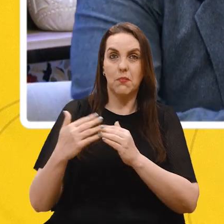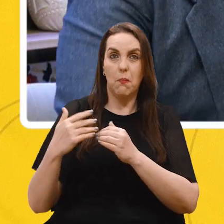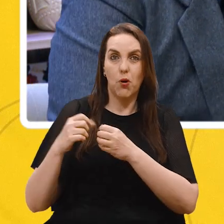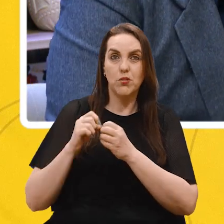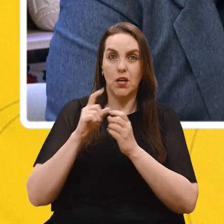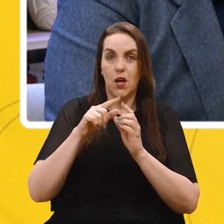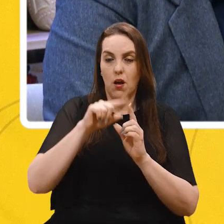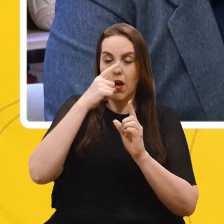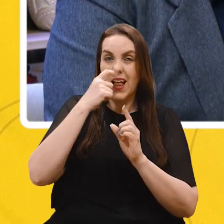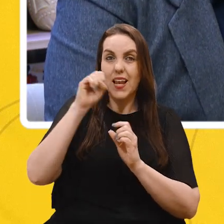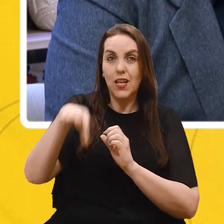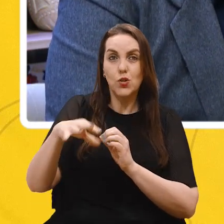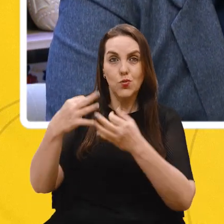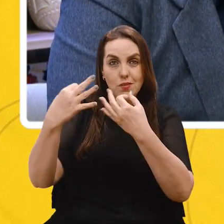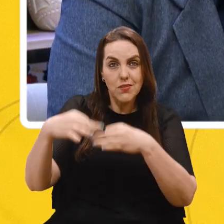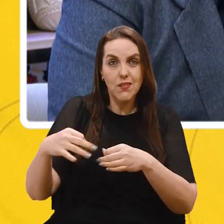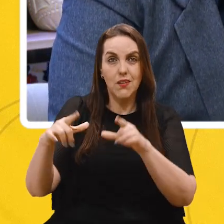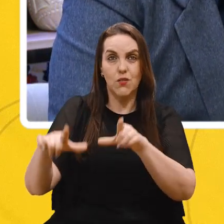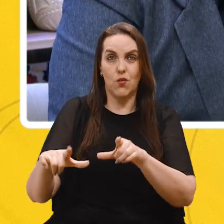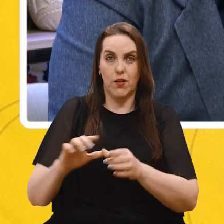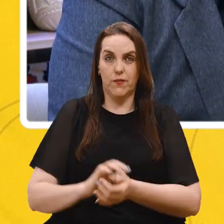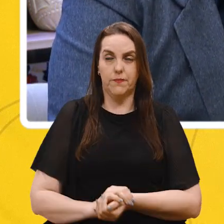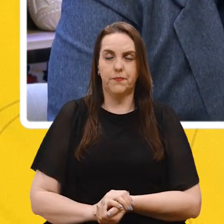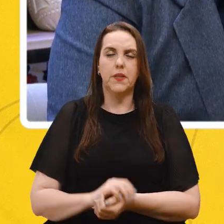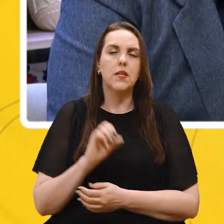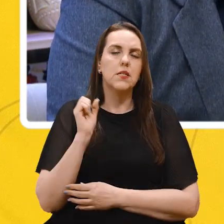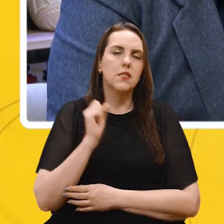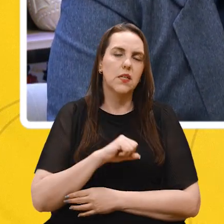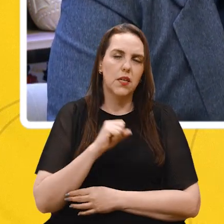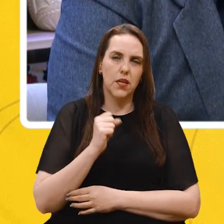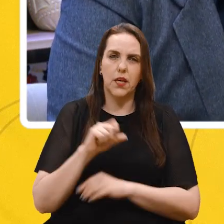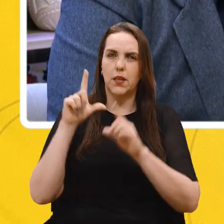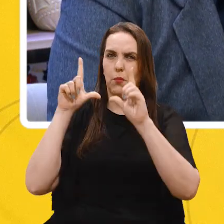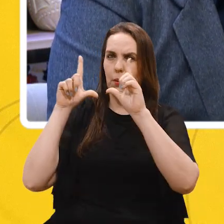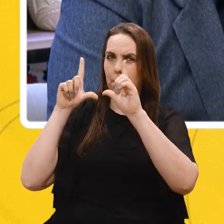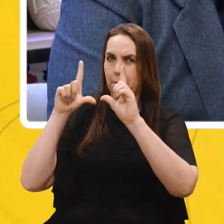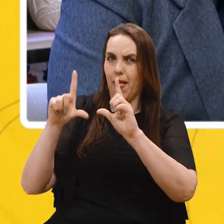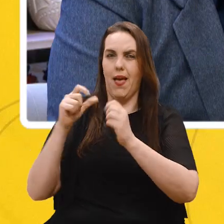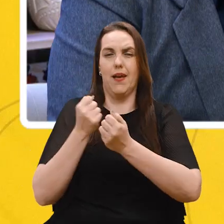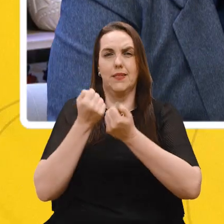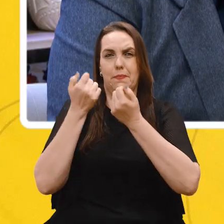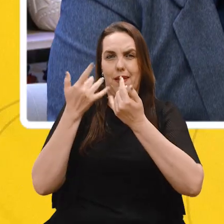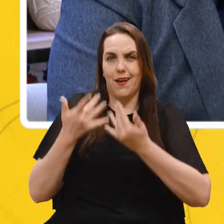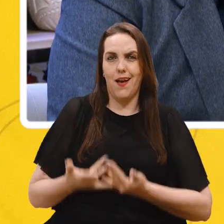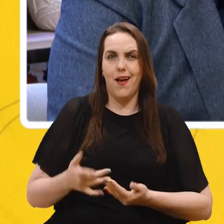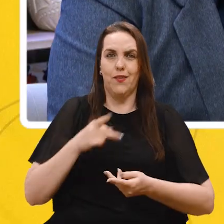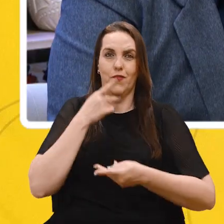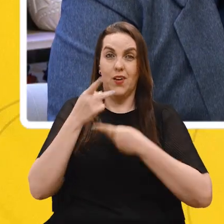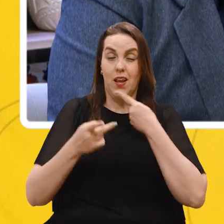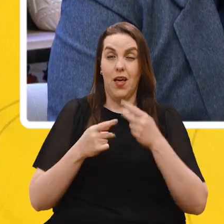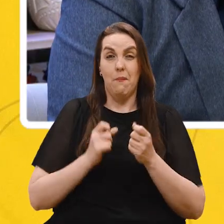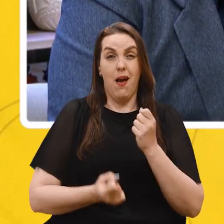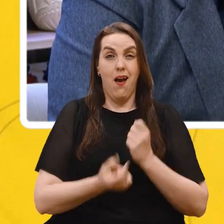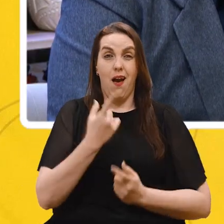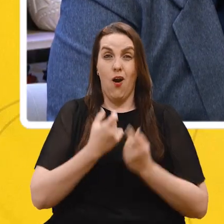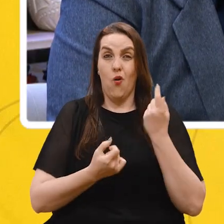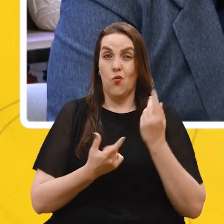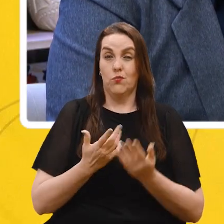descarte correto, né? É colocado placa, é falado, é explicado, mas olha, tem uns que